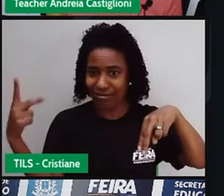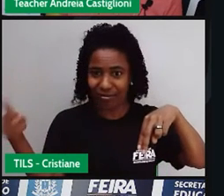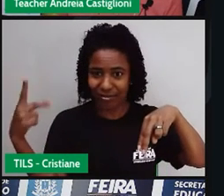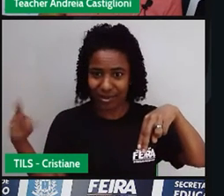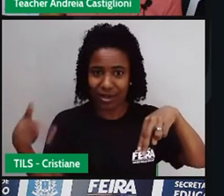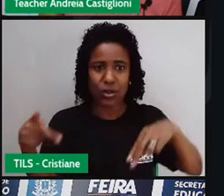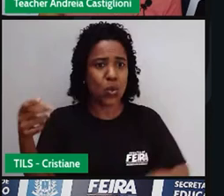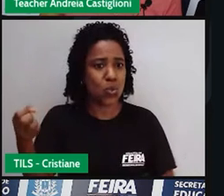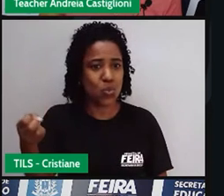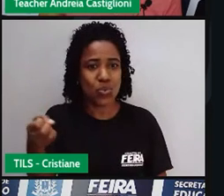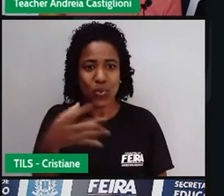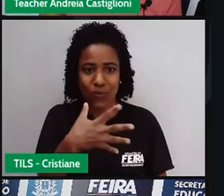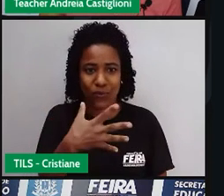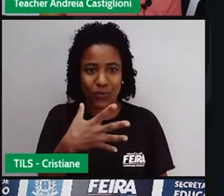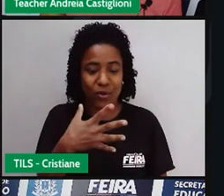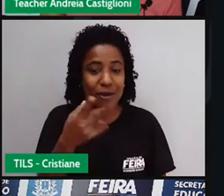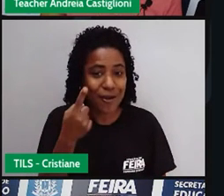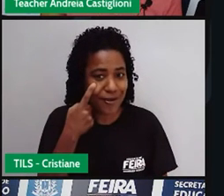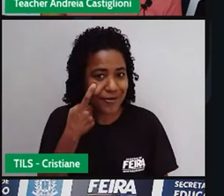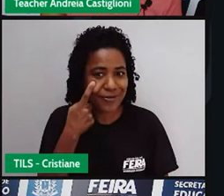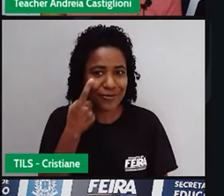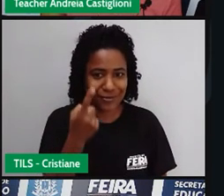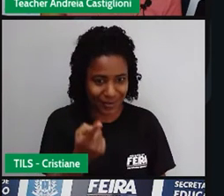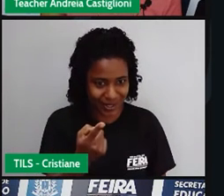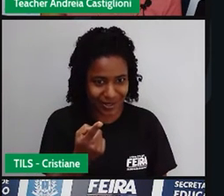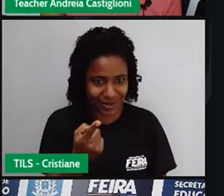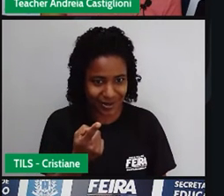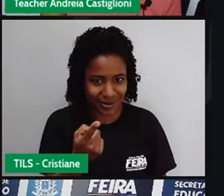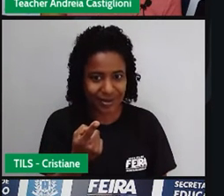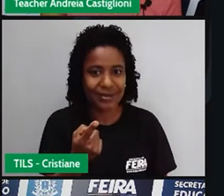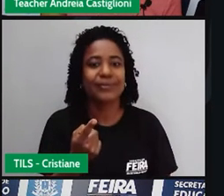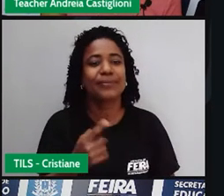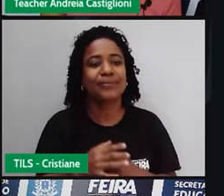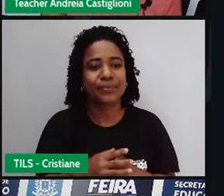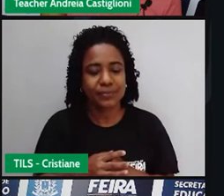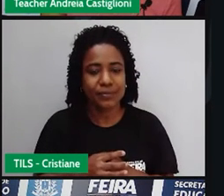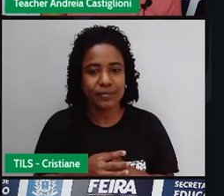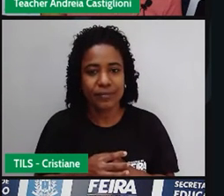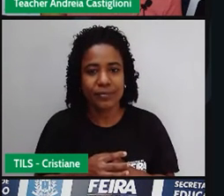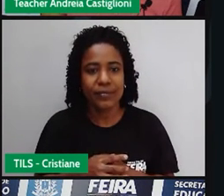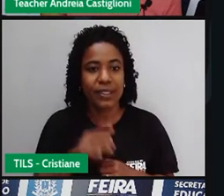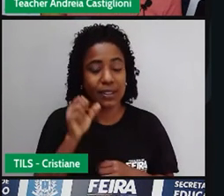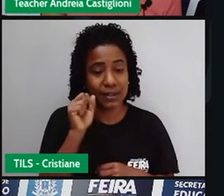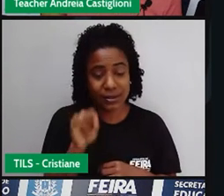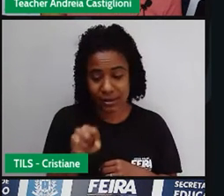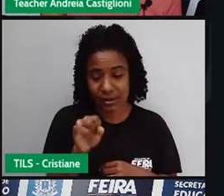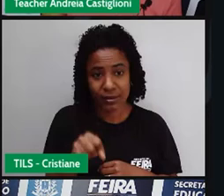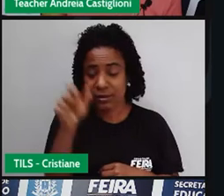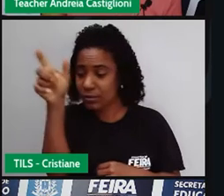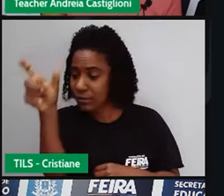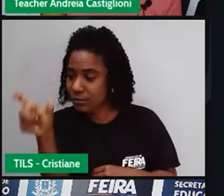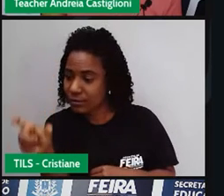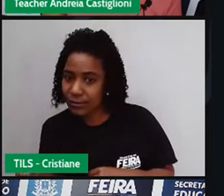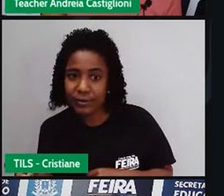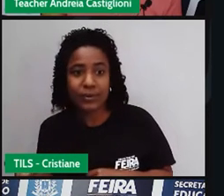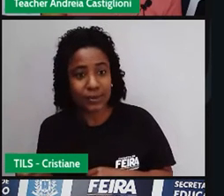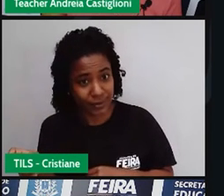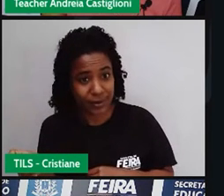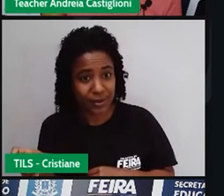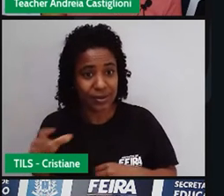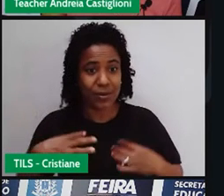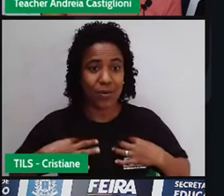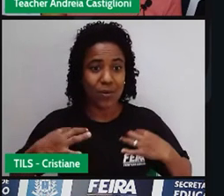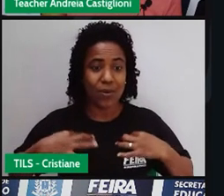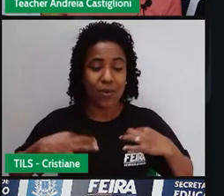novos estão usando destacar e quando o sujeito das orações porém